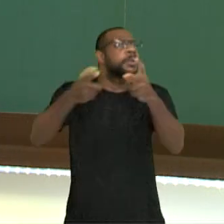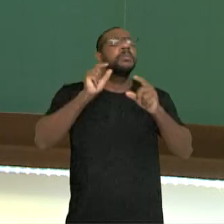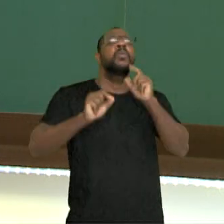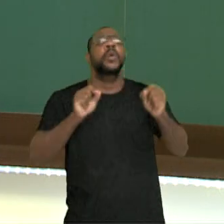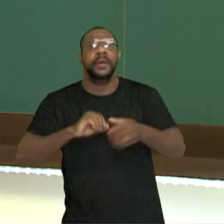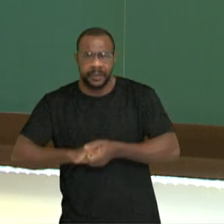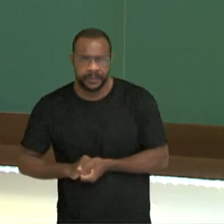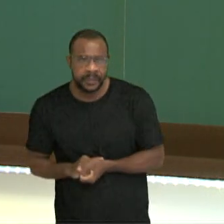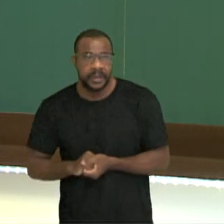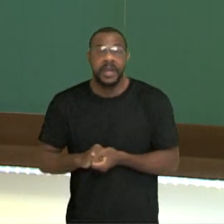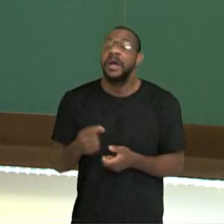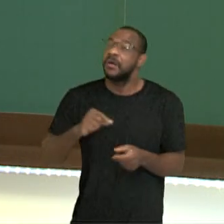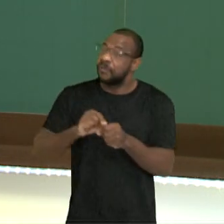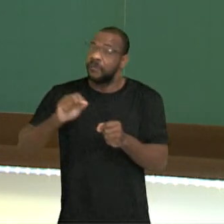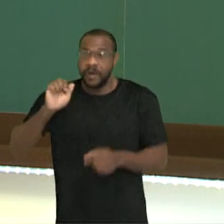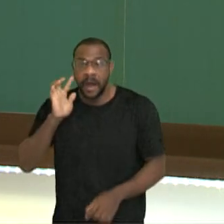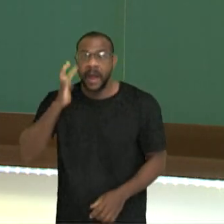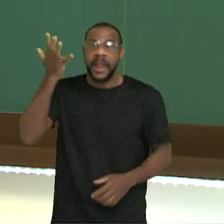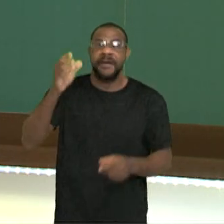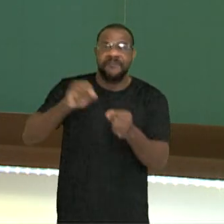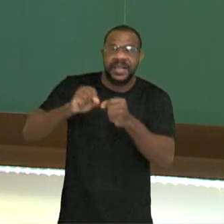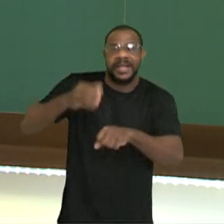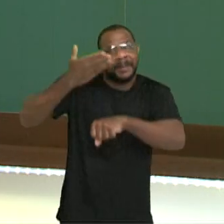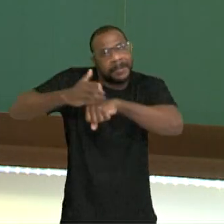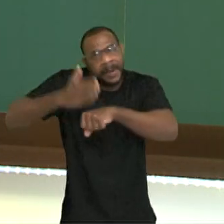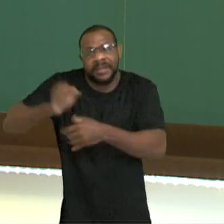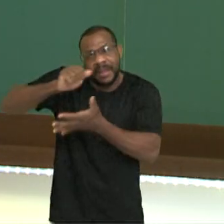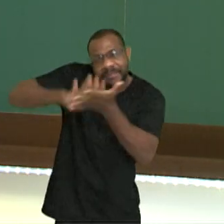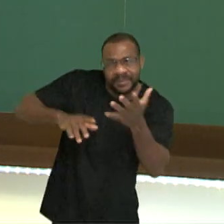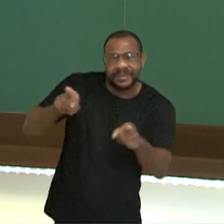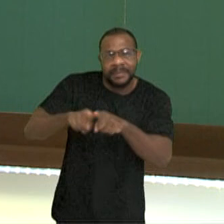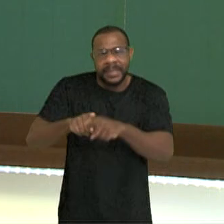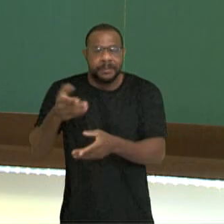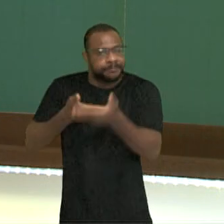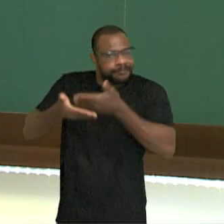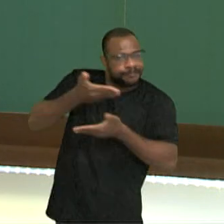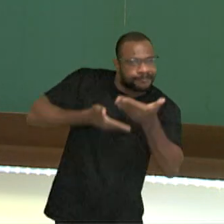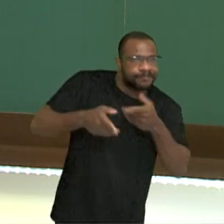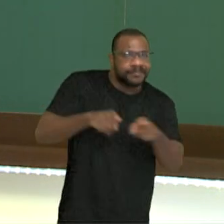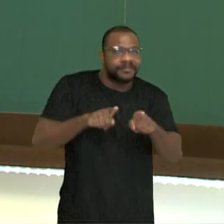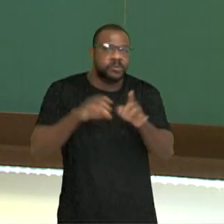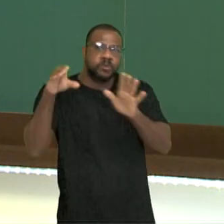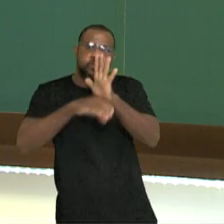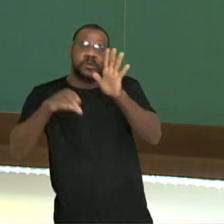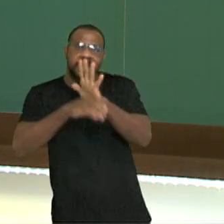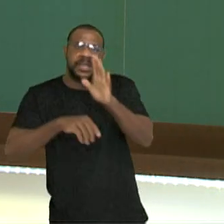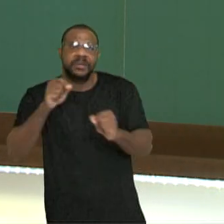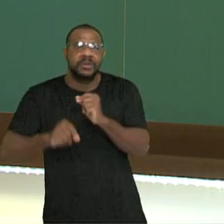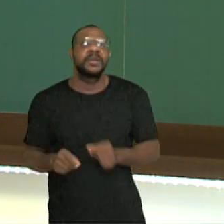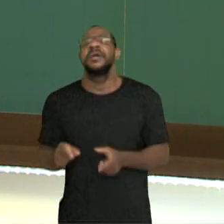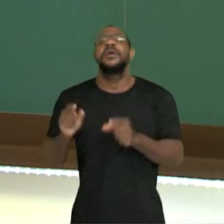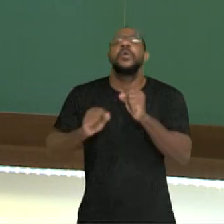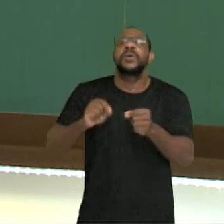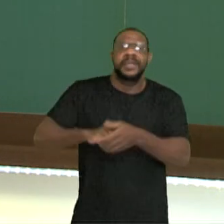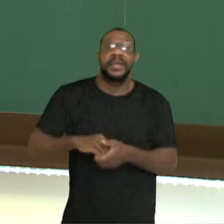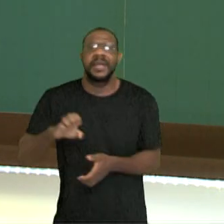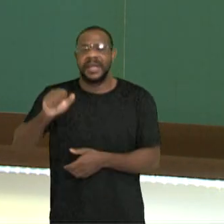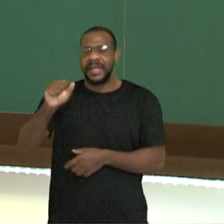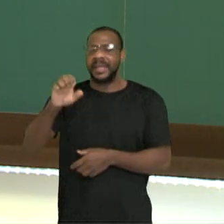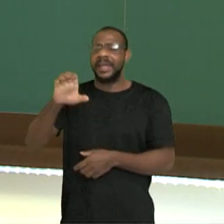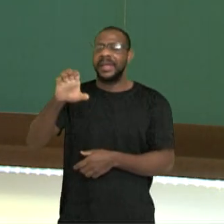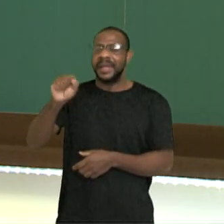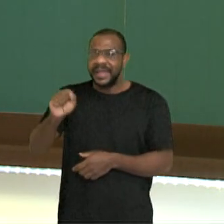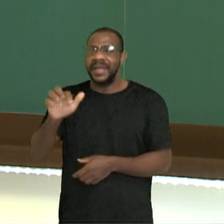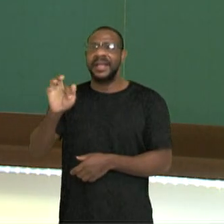E vamos resolver exercícios que envolvem exatamente o conceito de superfície da nossa